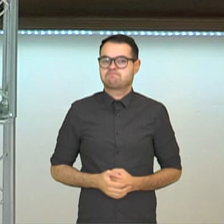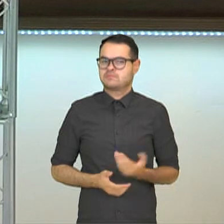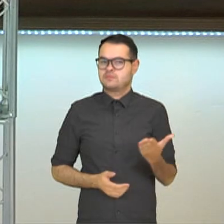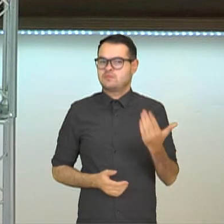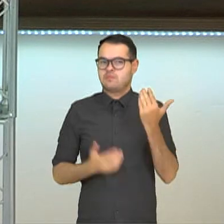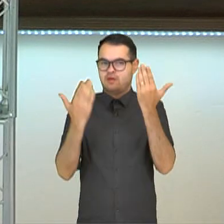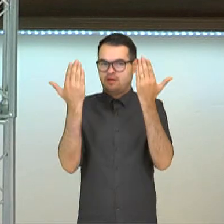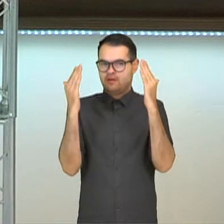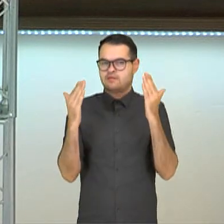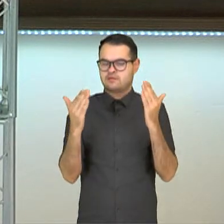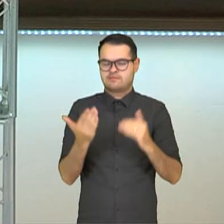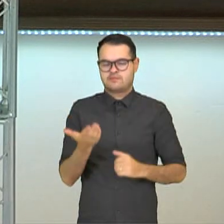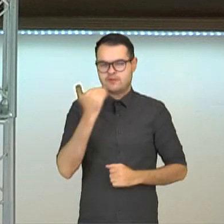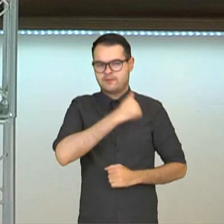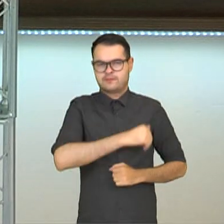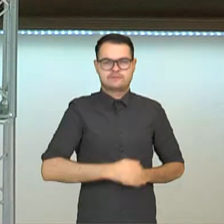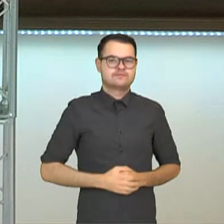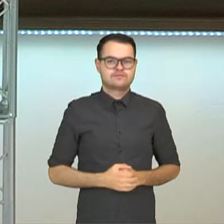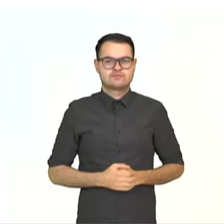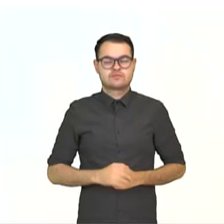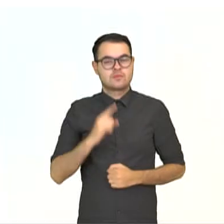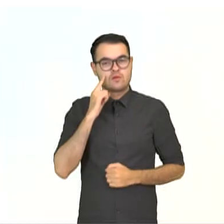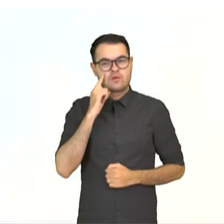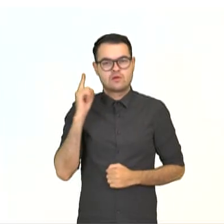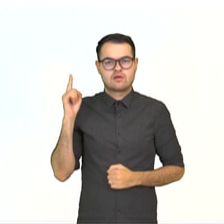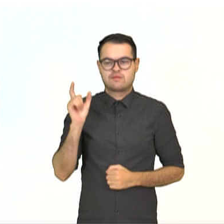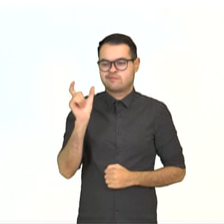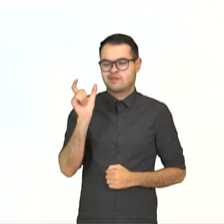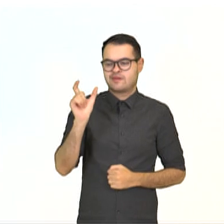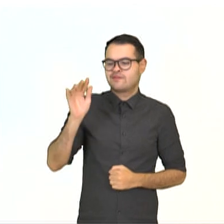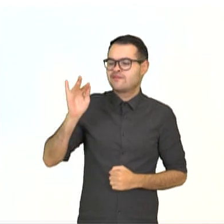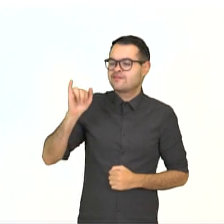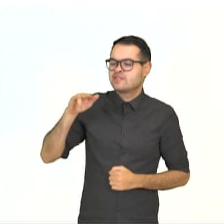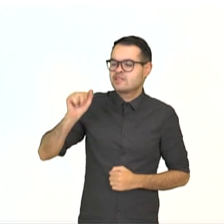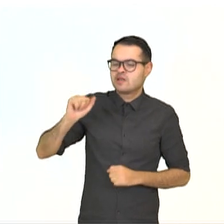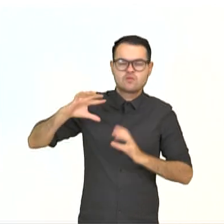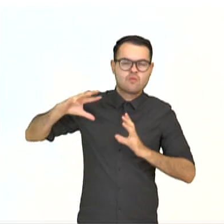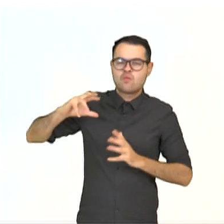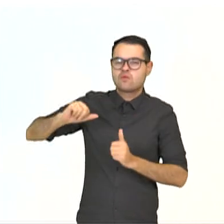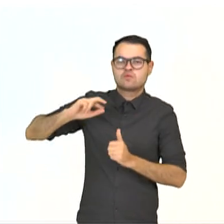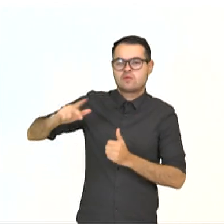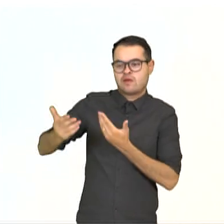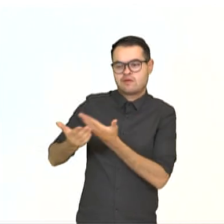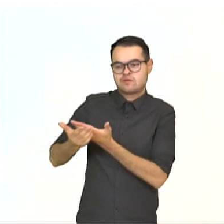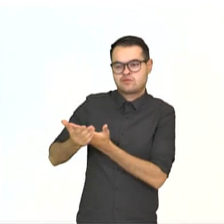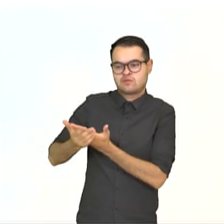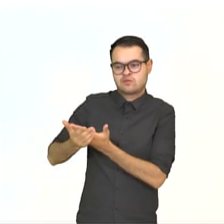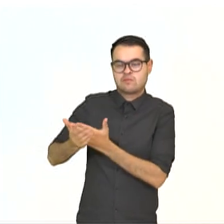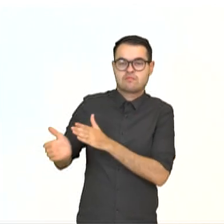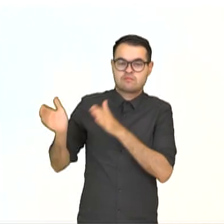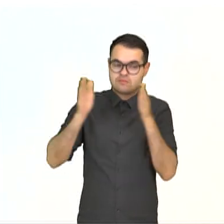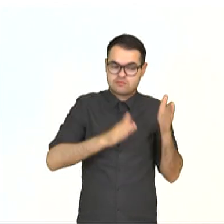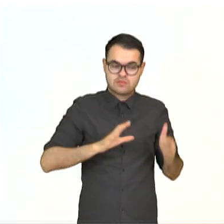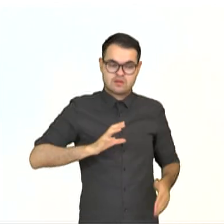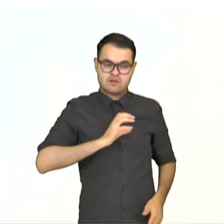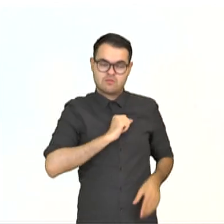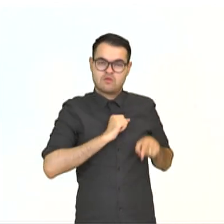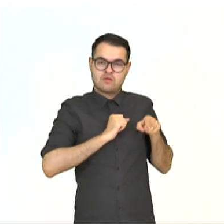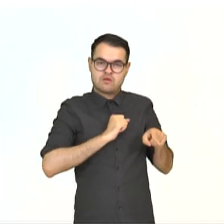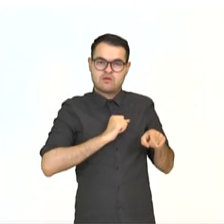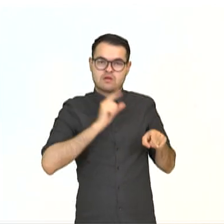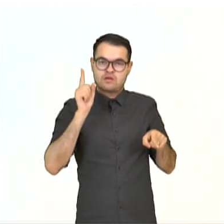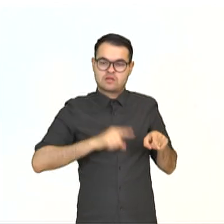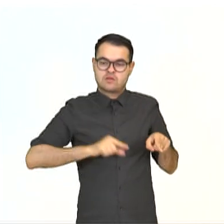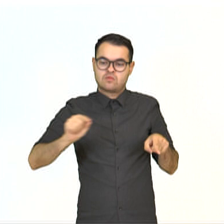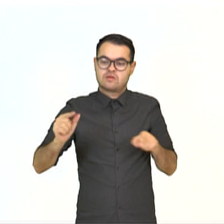Vamos analisar então? Observe, a palavra mais fina do mundo não é o estudo em si, mas o amor, que no caso foi traduzido